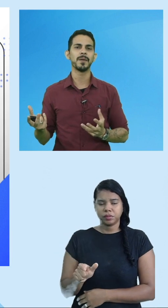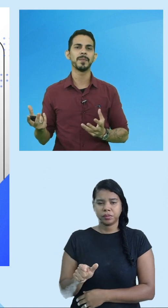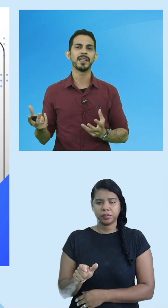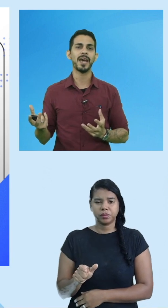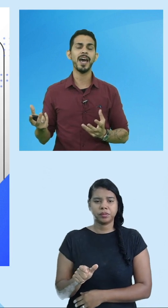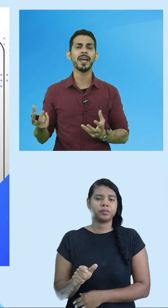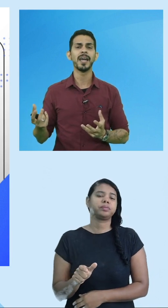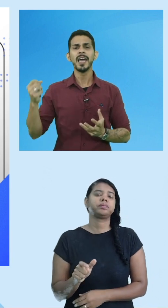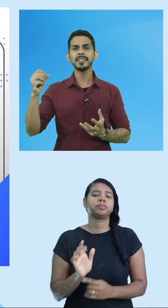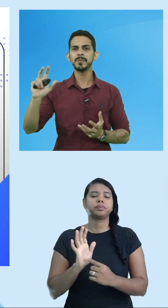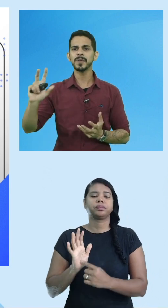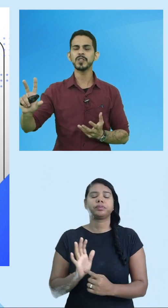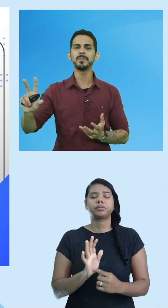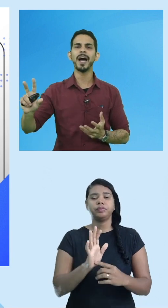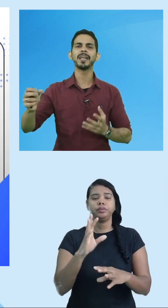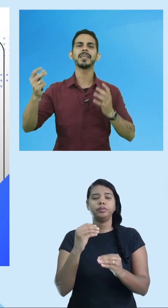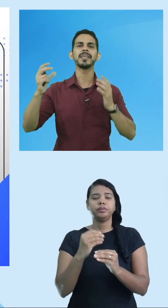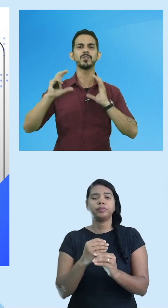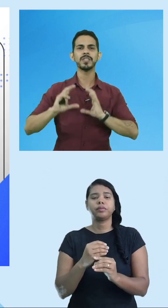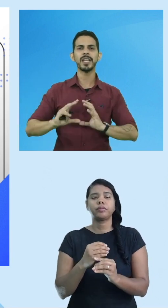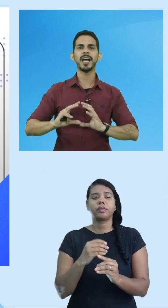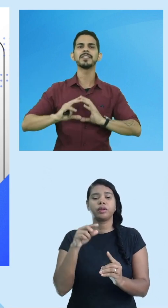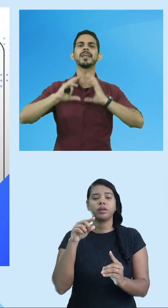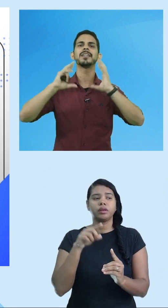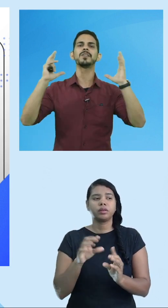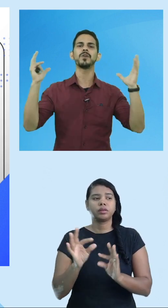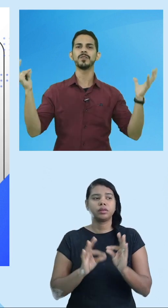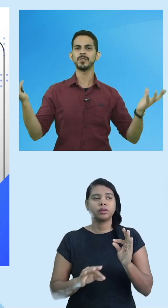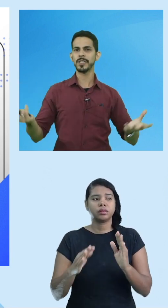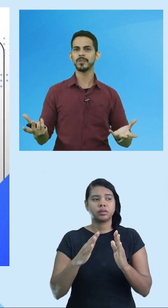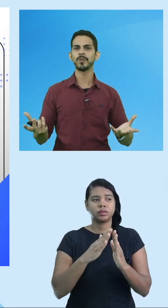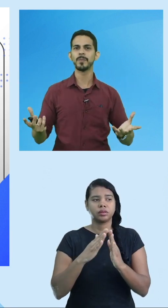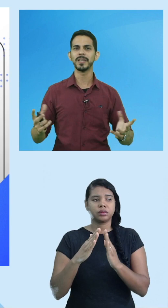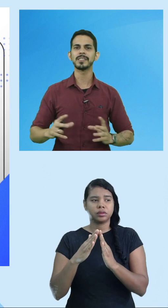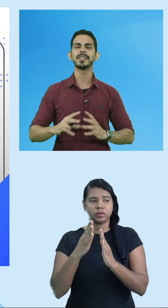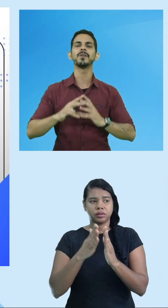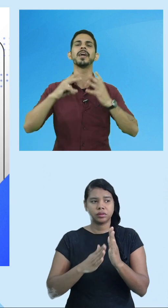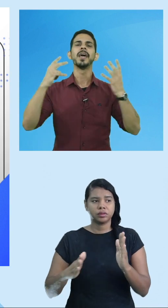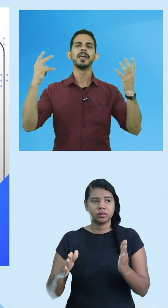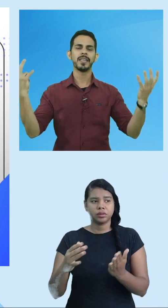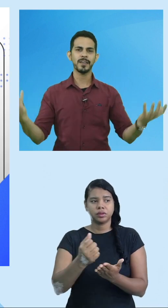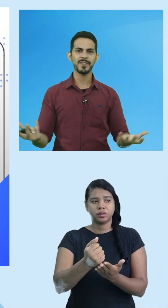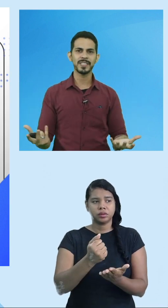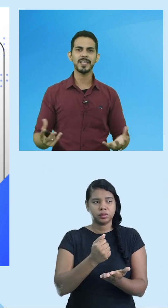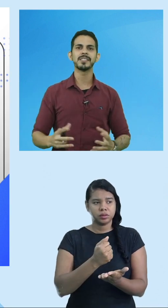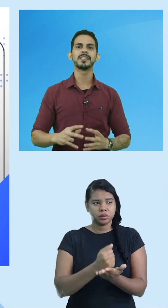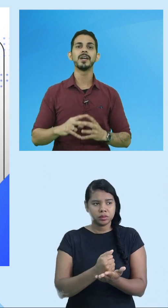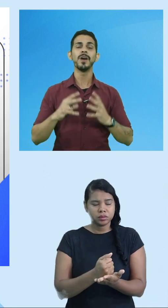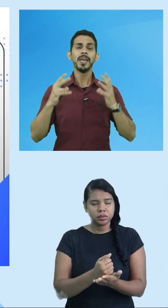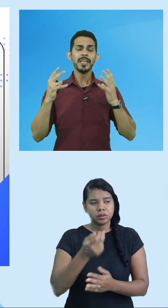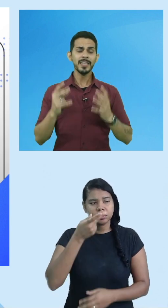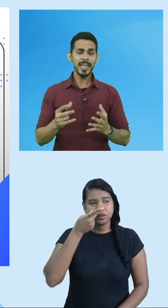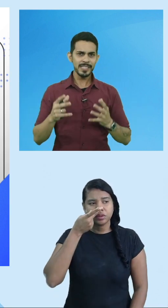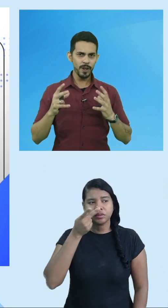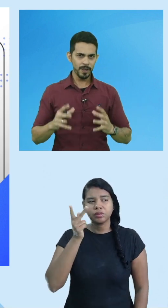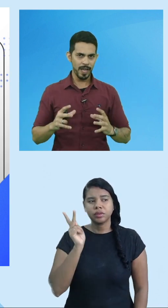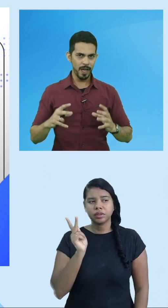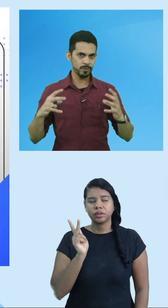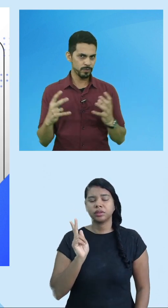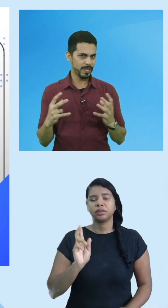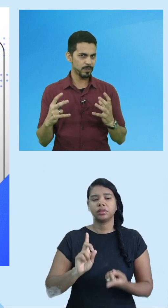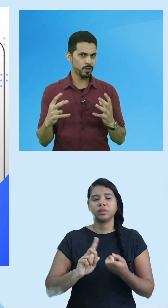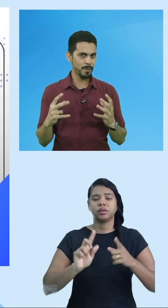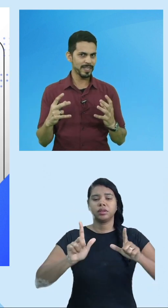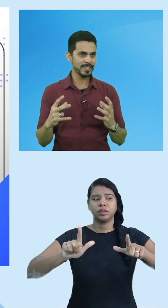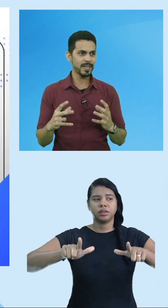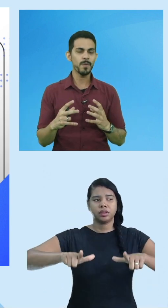uma determinada área. Essas pessoas partem e as suas casas ali se tornam um centro de documentação, né? Tem a visitação. Nesse local,